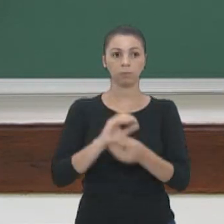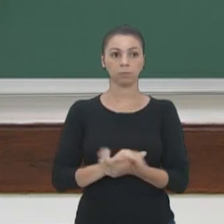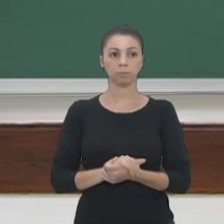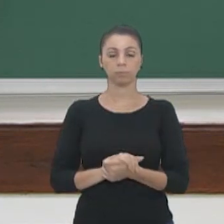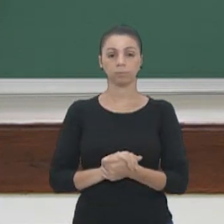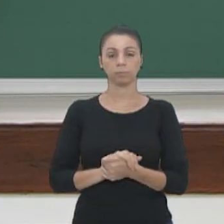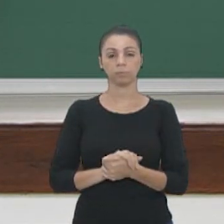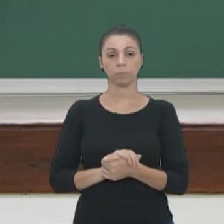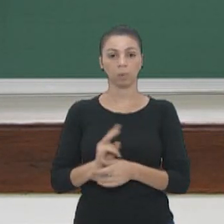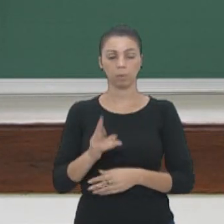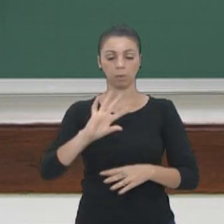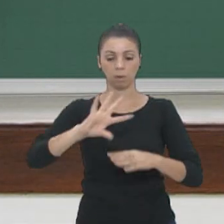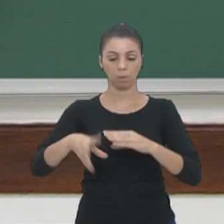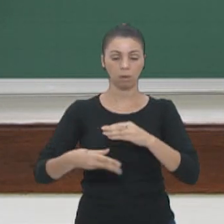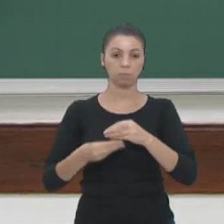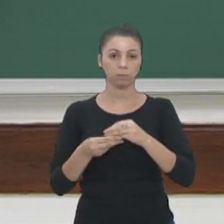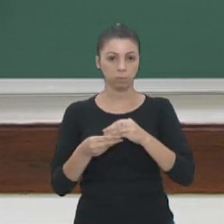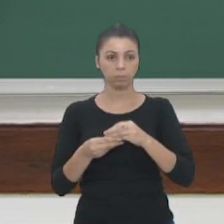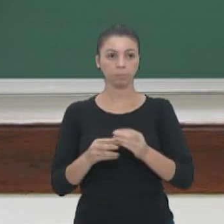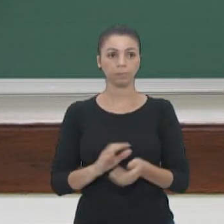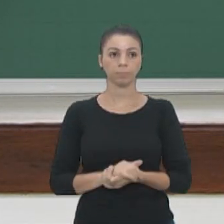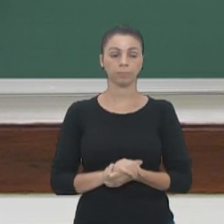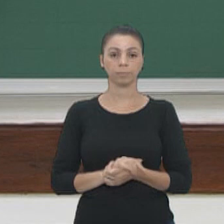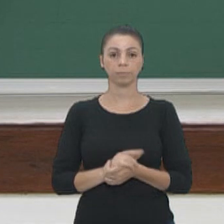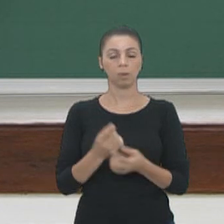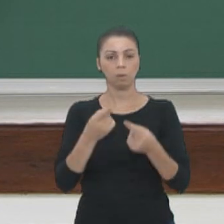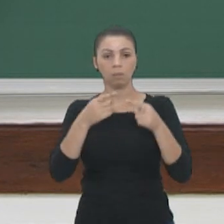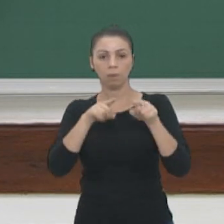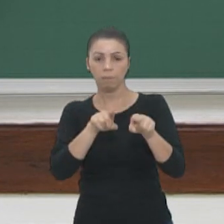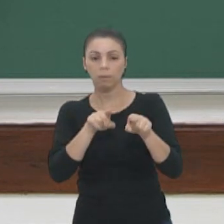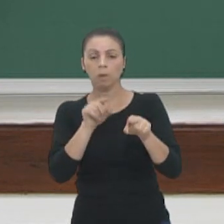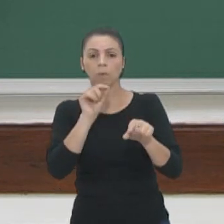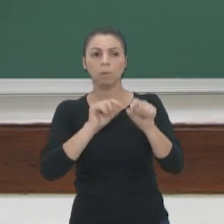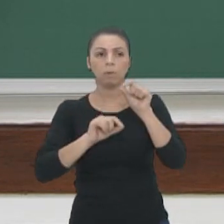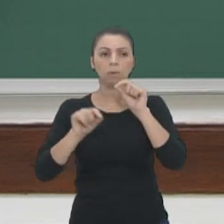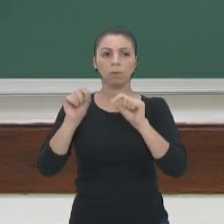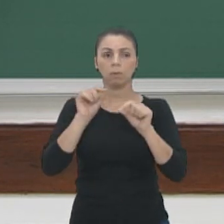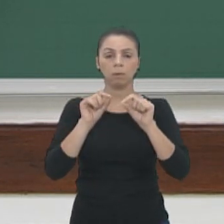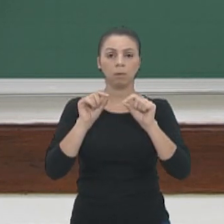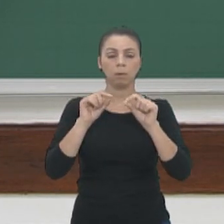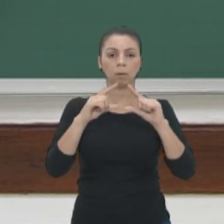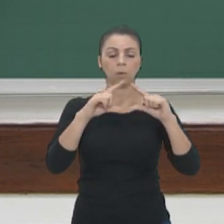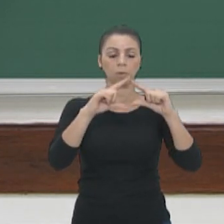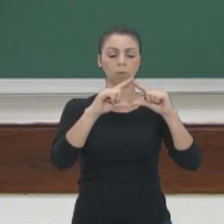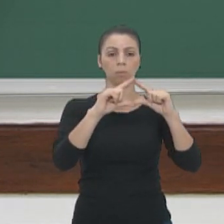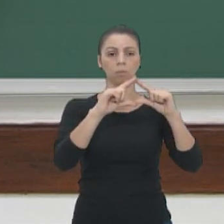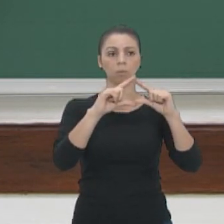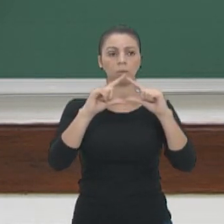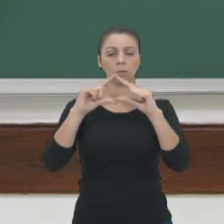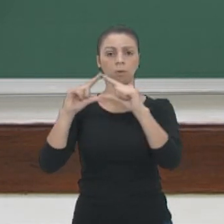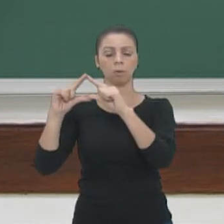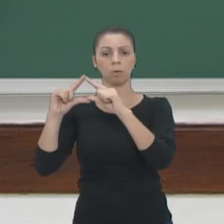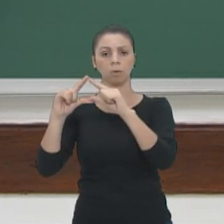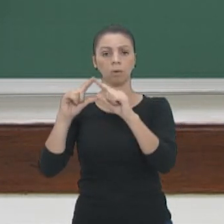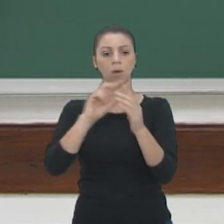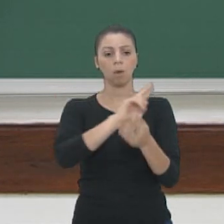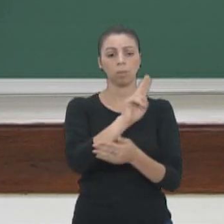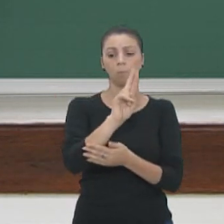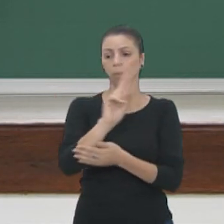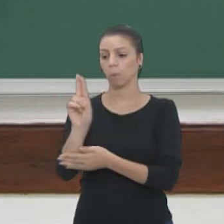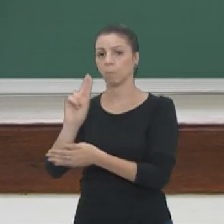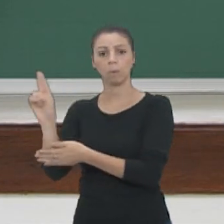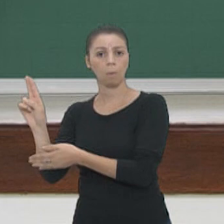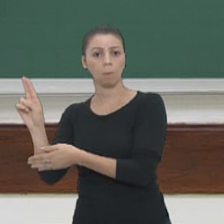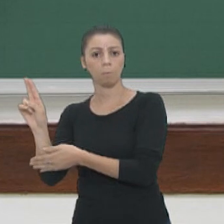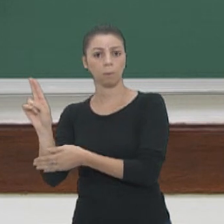revisão? Primeiro desafio, determine o nome de cada triângulo conforme a classificação dos ângulos. Esse